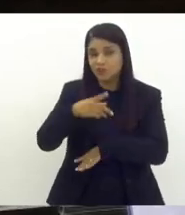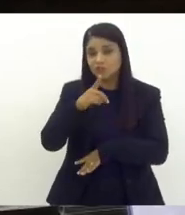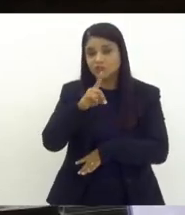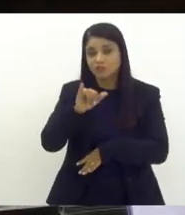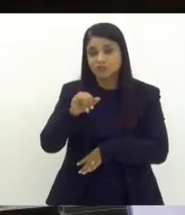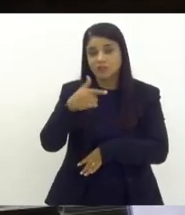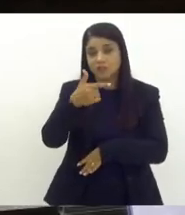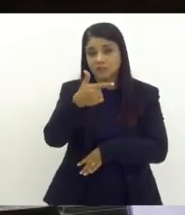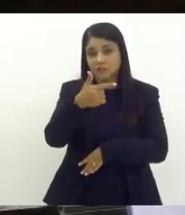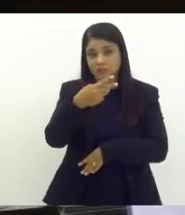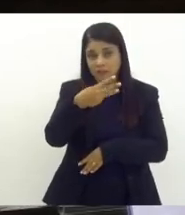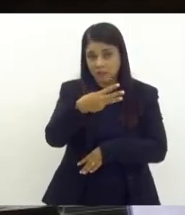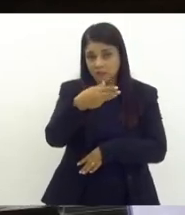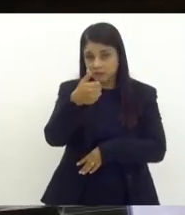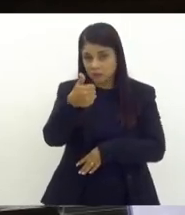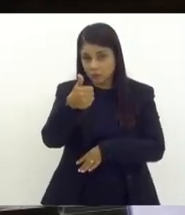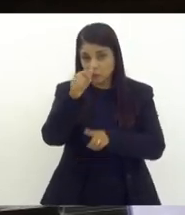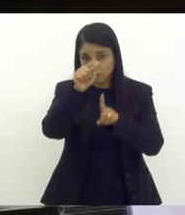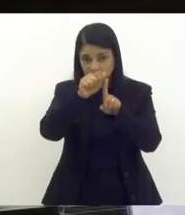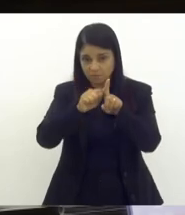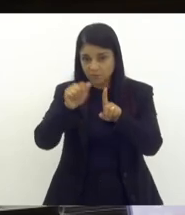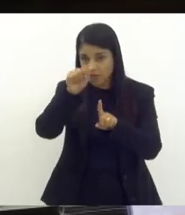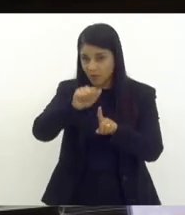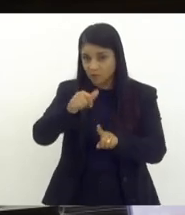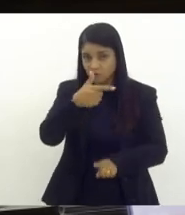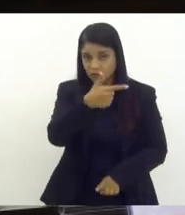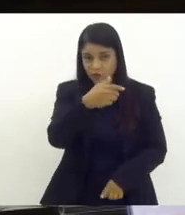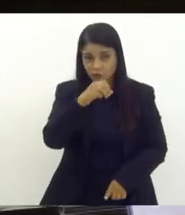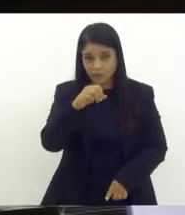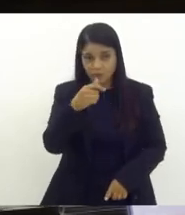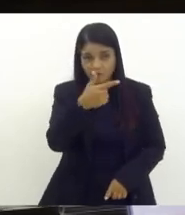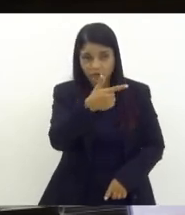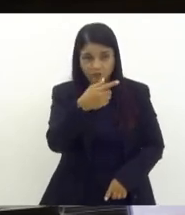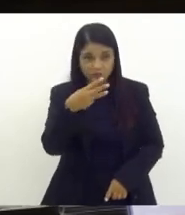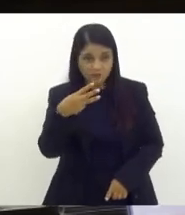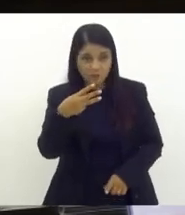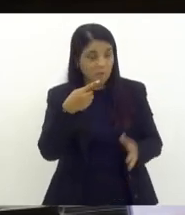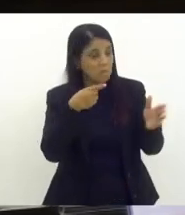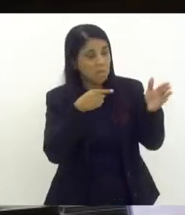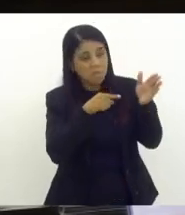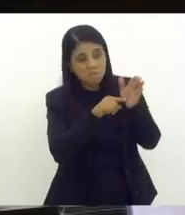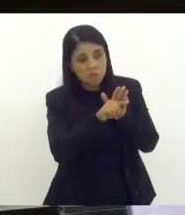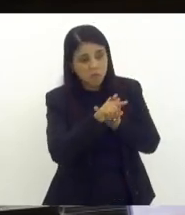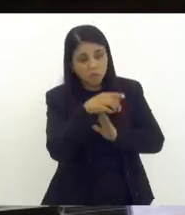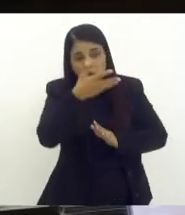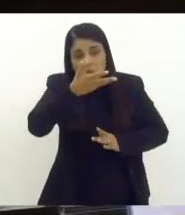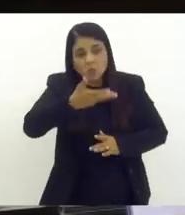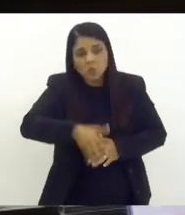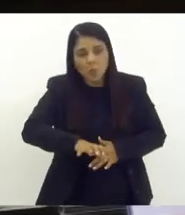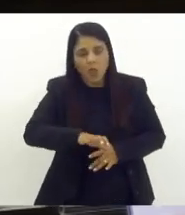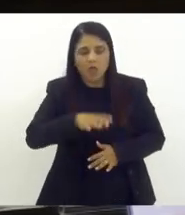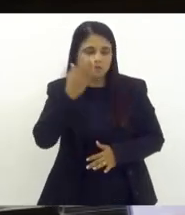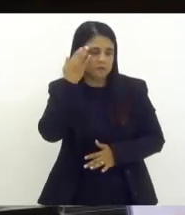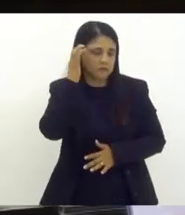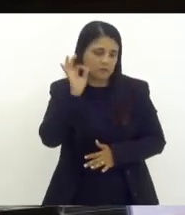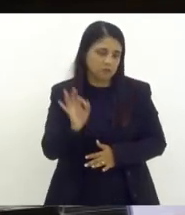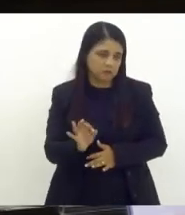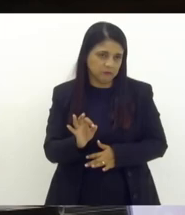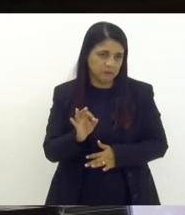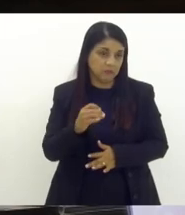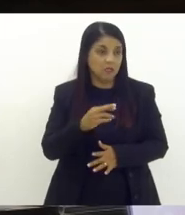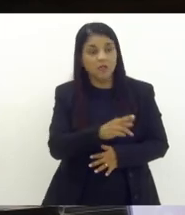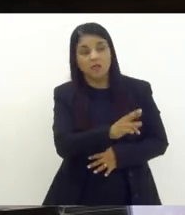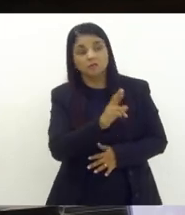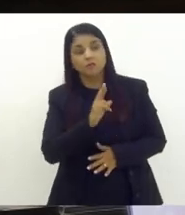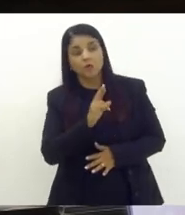de 2023 não queremos da pergunta e da resposta nós queremos